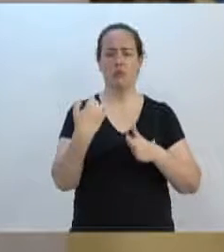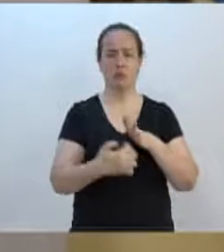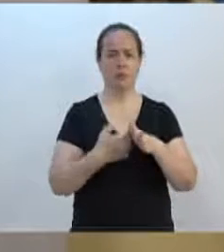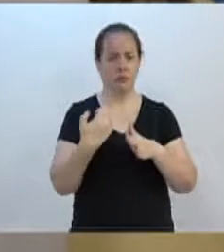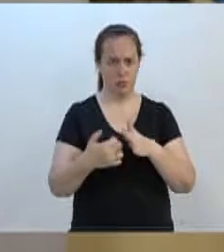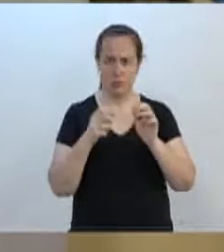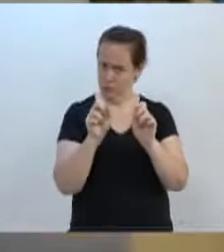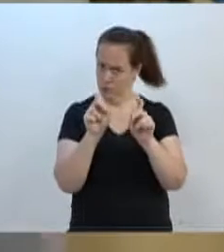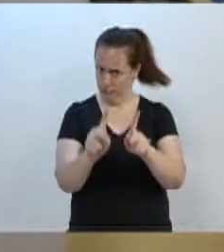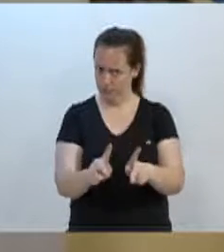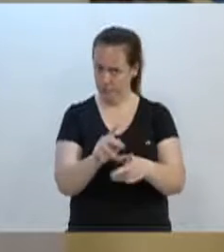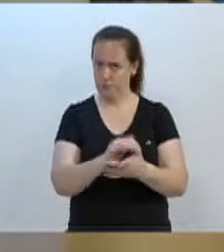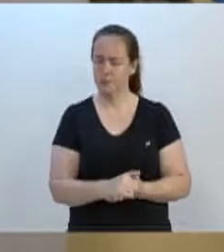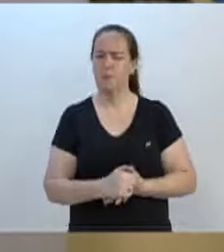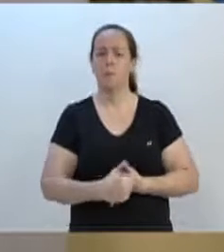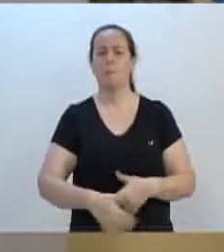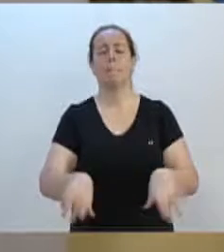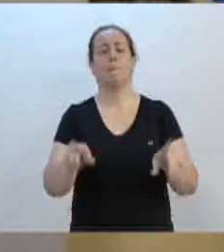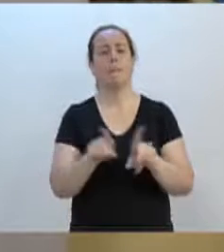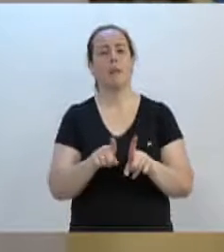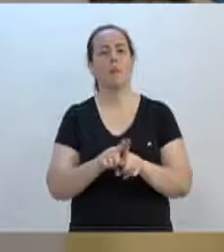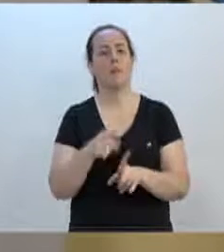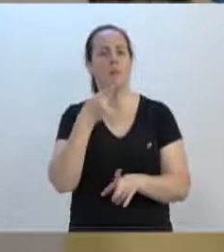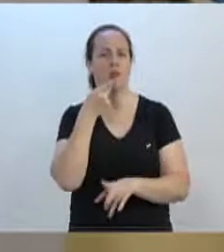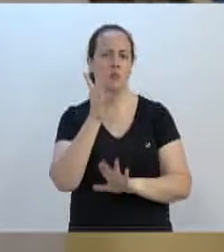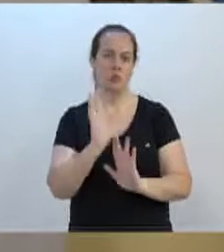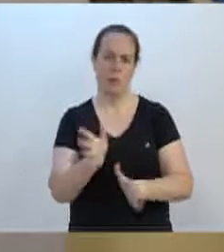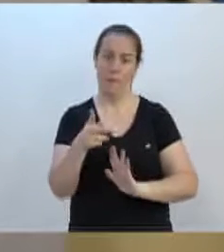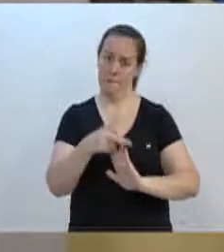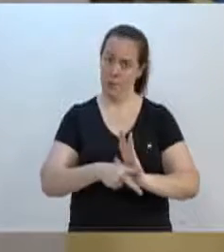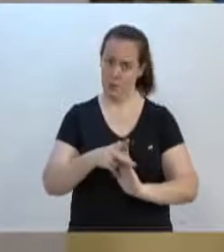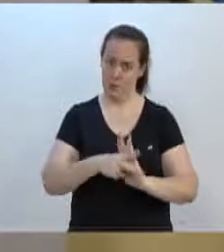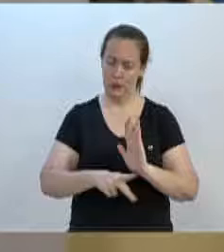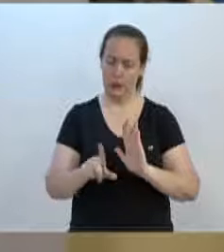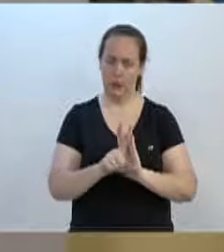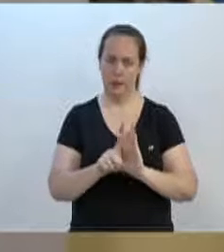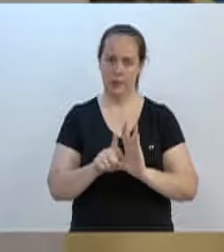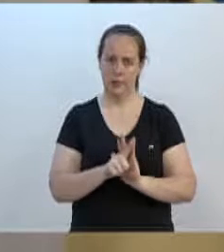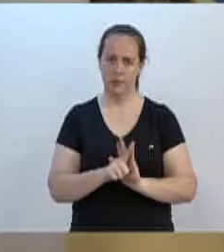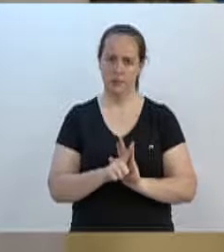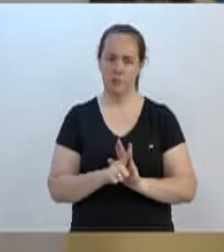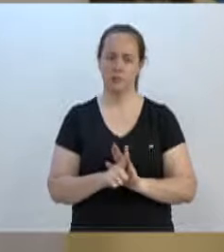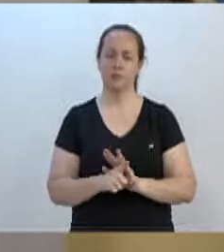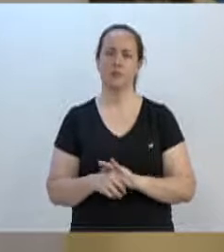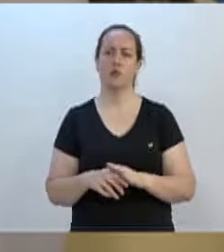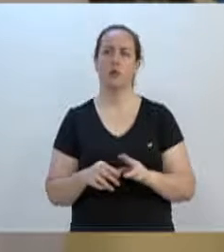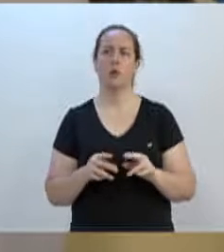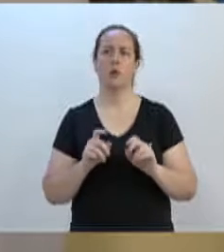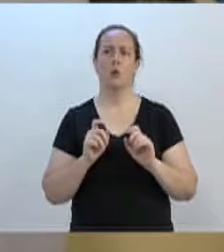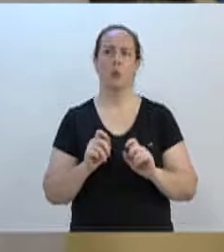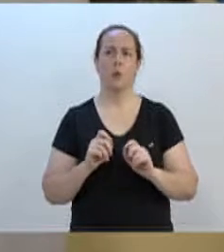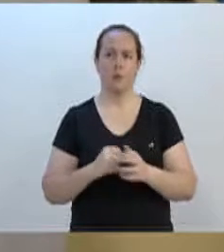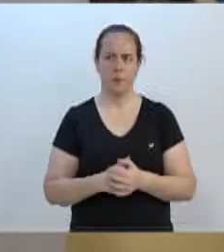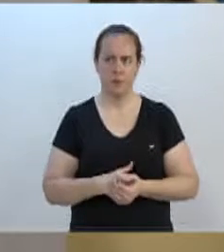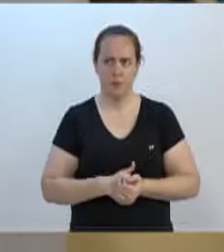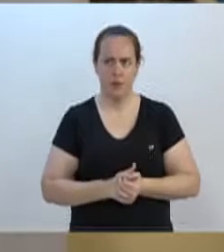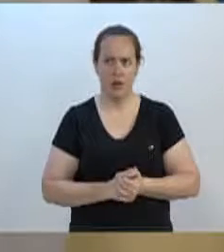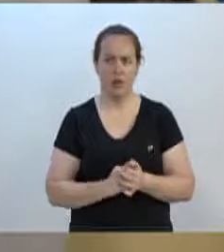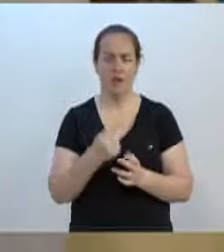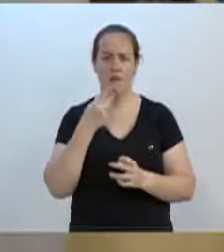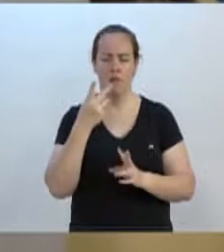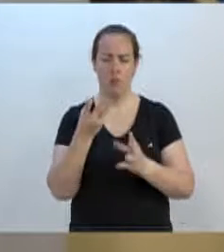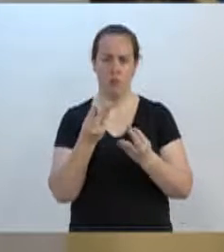empresa, ok? E eu falei também aqui do projeto de lei, vereador Silvio Zimmermann, aquele projeto que é muito